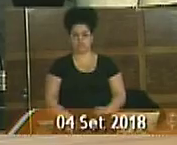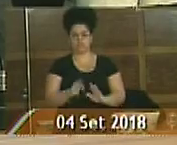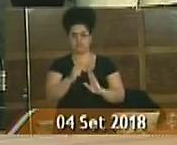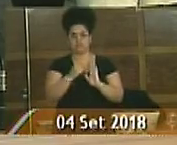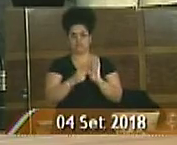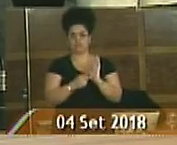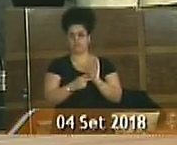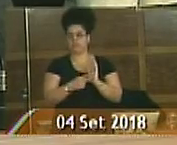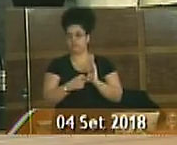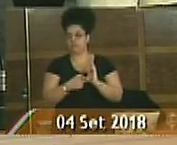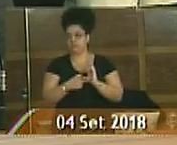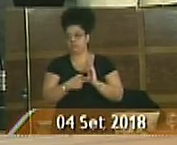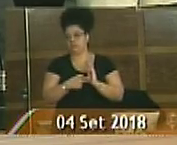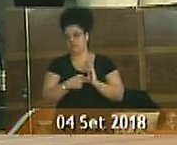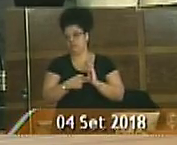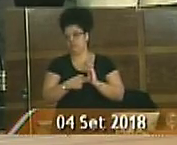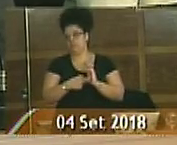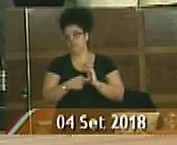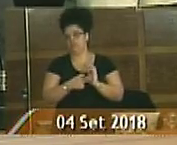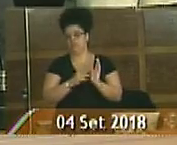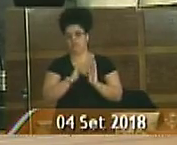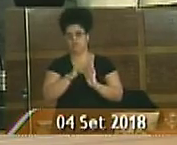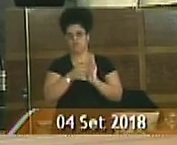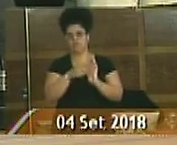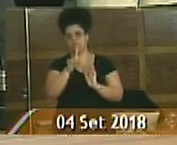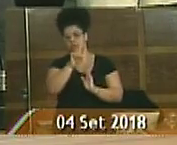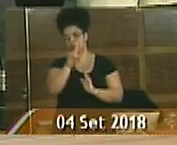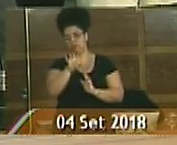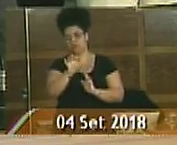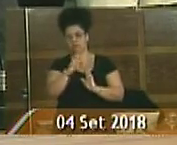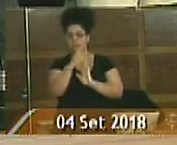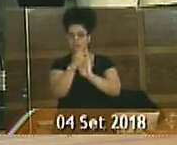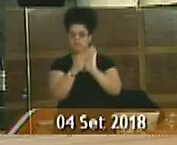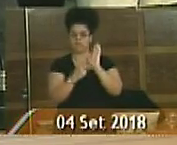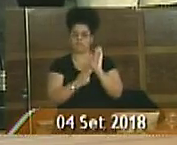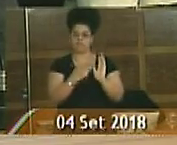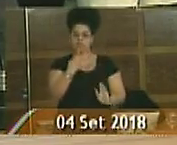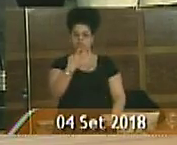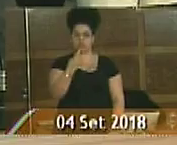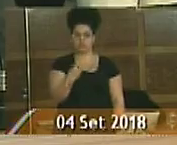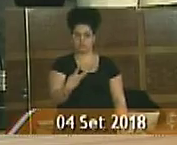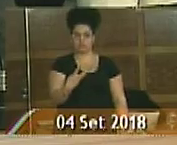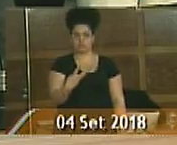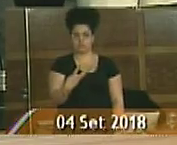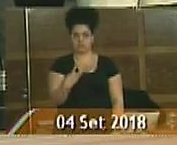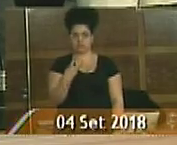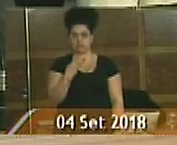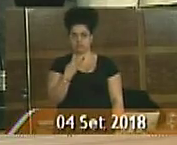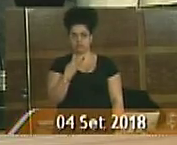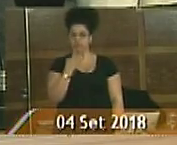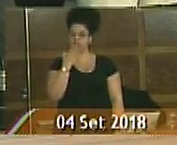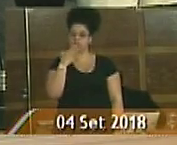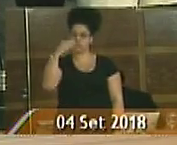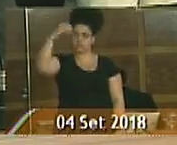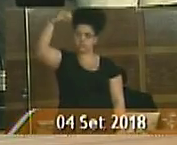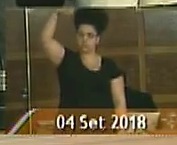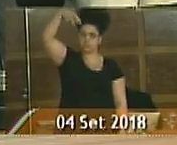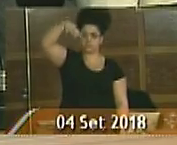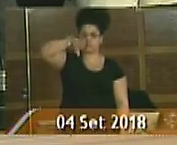Projetos e requerimento de indicação, vereador José Augusto. Projeto 43, denomina logrador público na